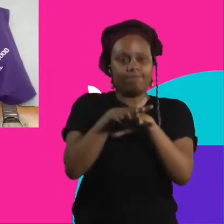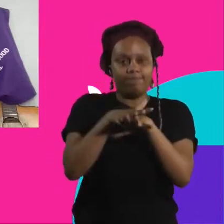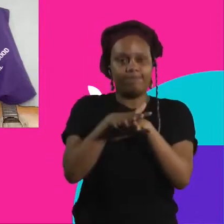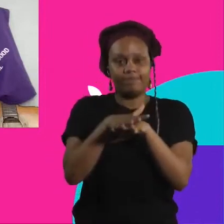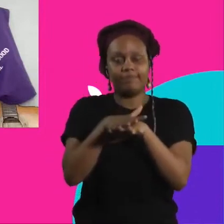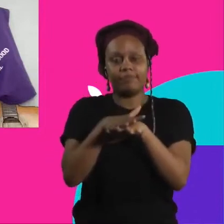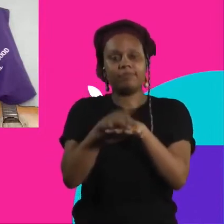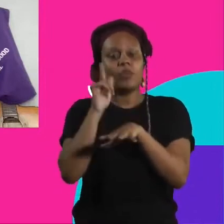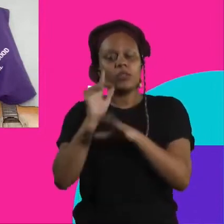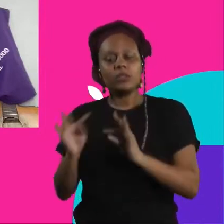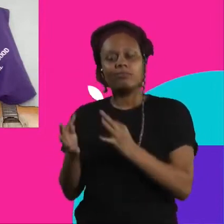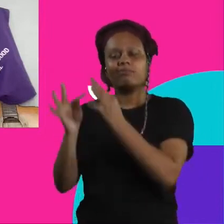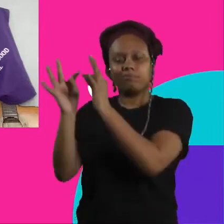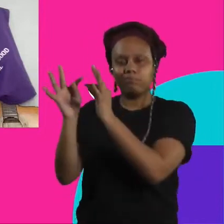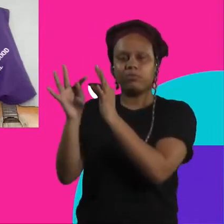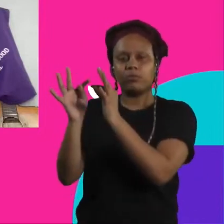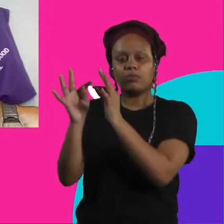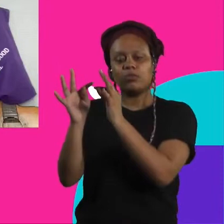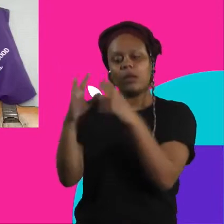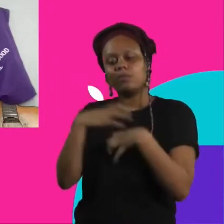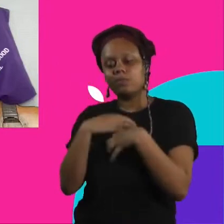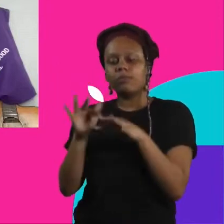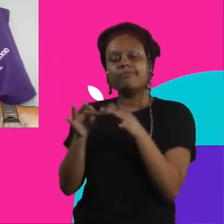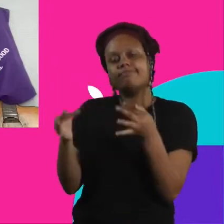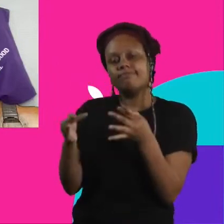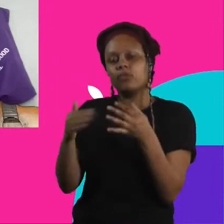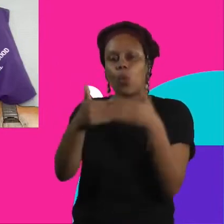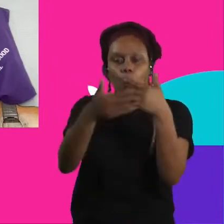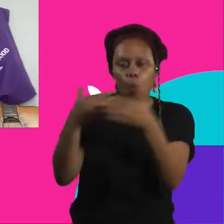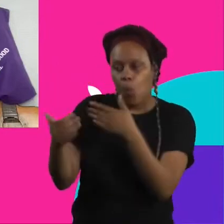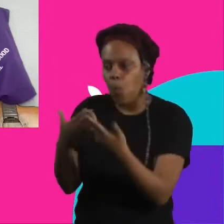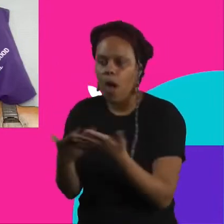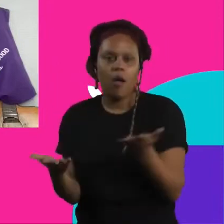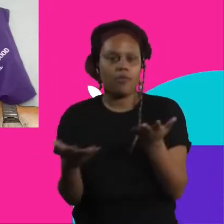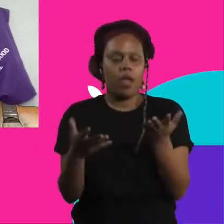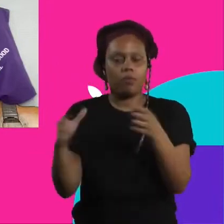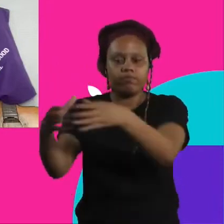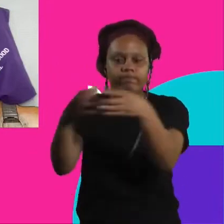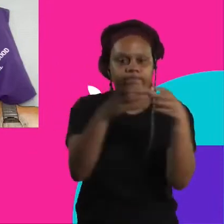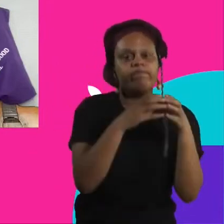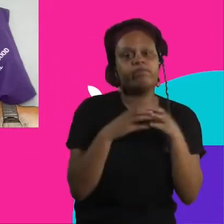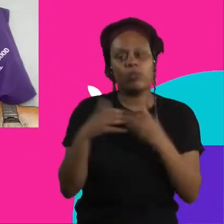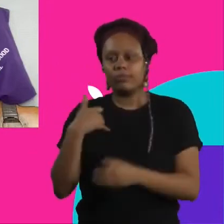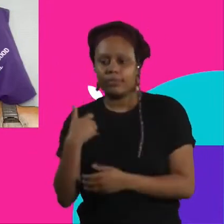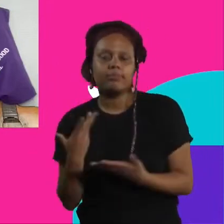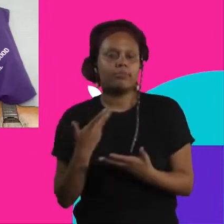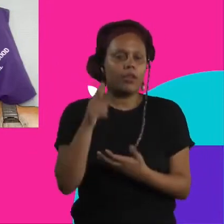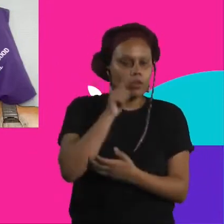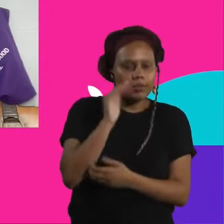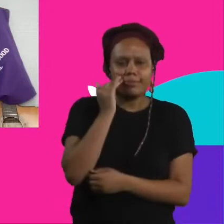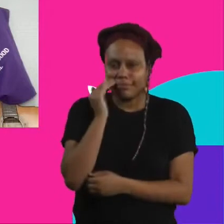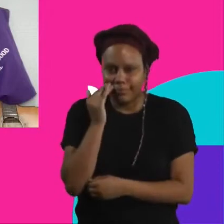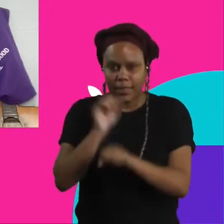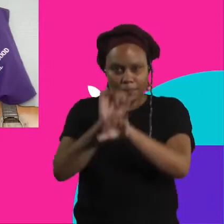gente pudesse falar da tecnologia de um jeito simples, que todo mundo, independente da classe social, da idade, pudesse entender. Então, a